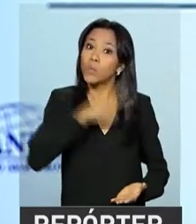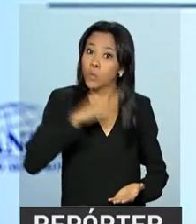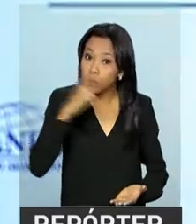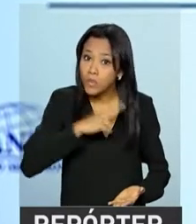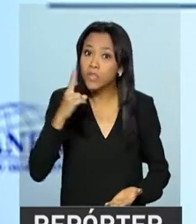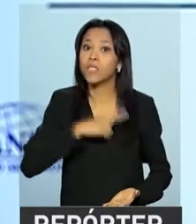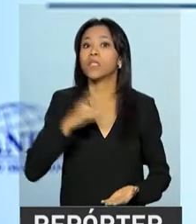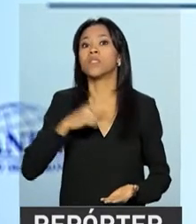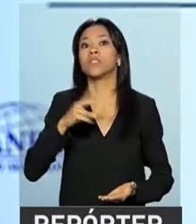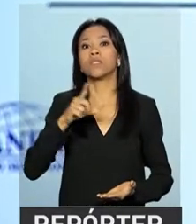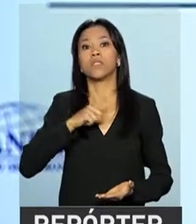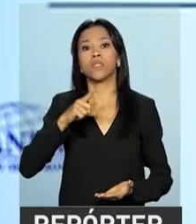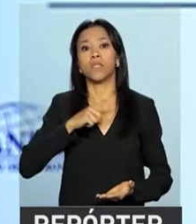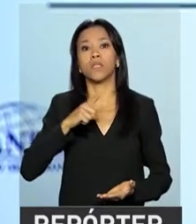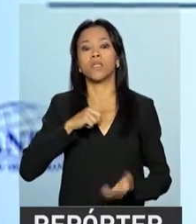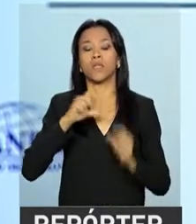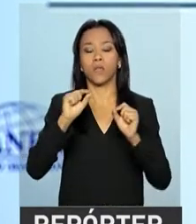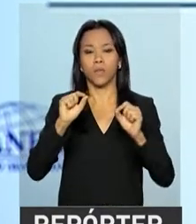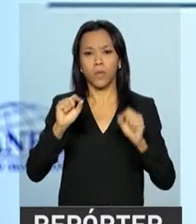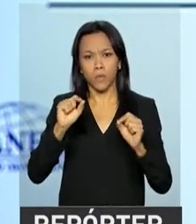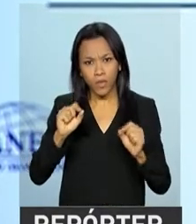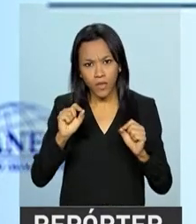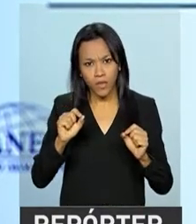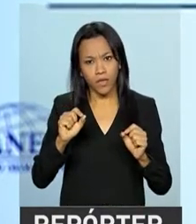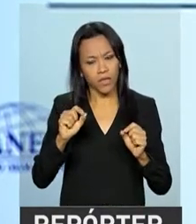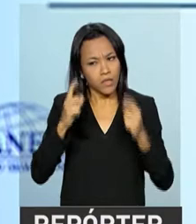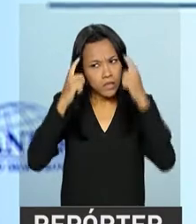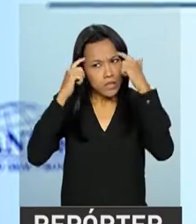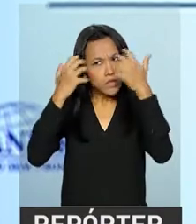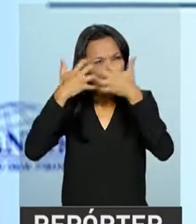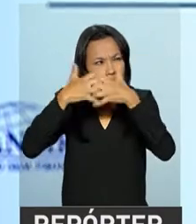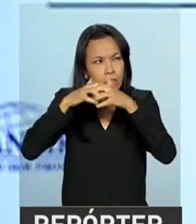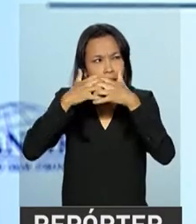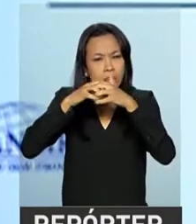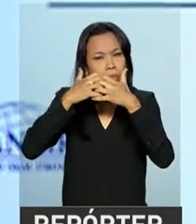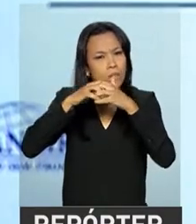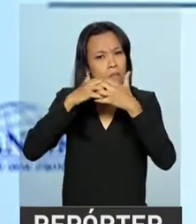de transparência e de racionalidade.